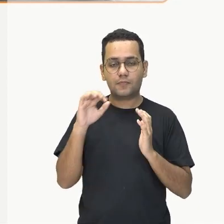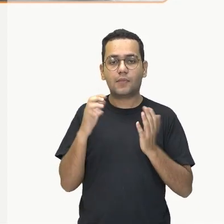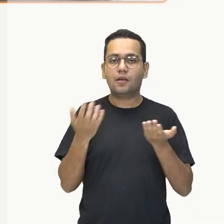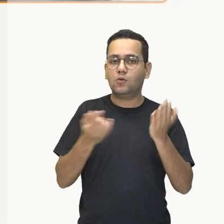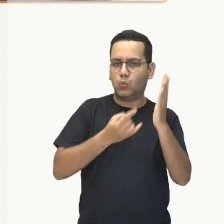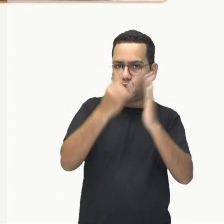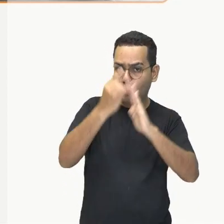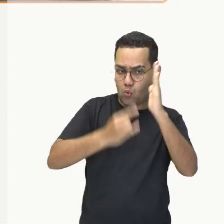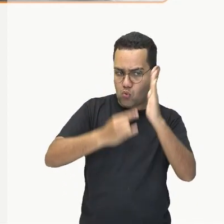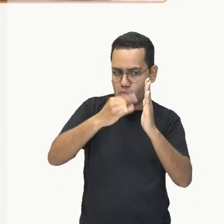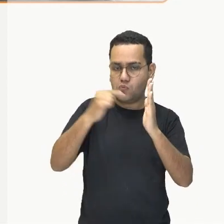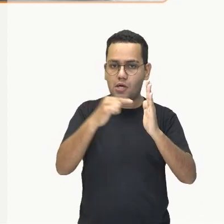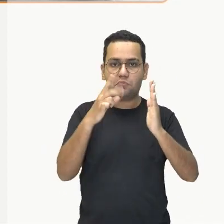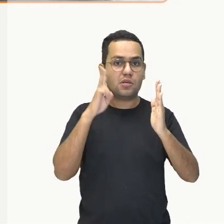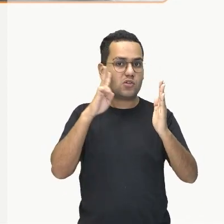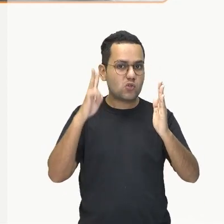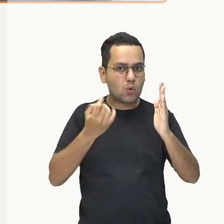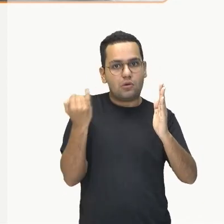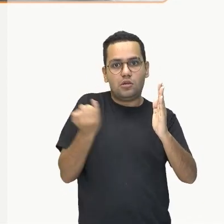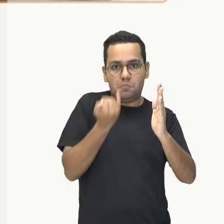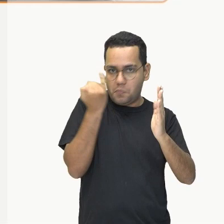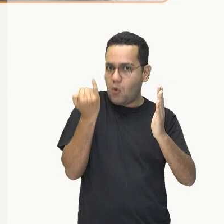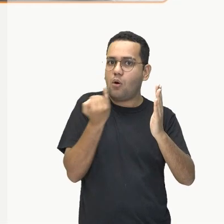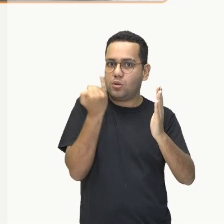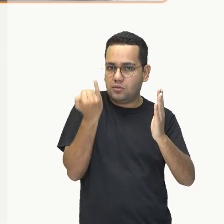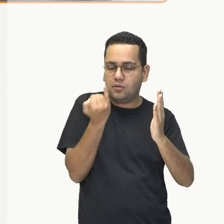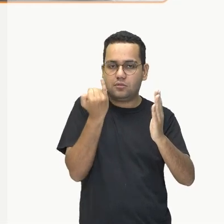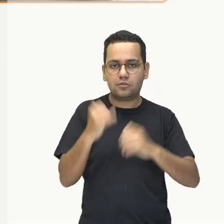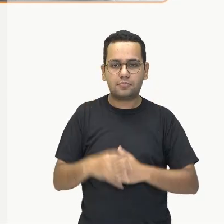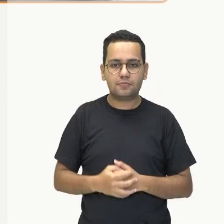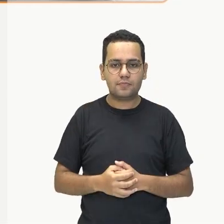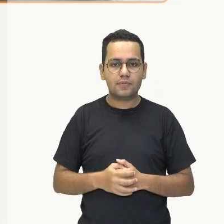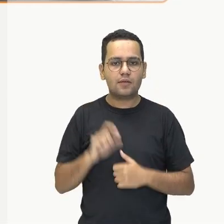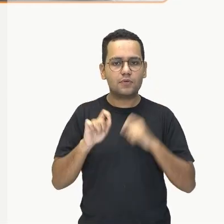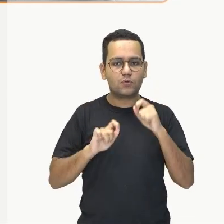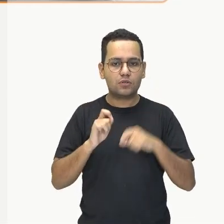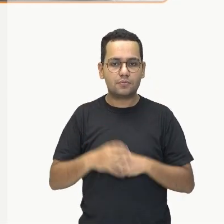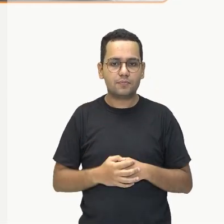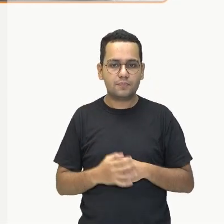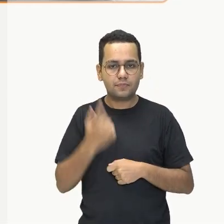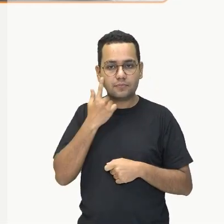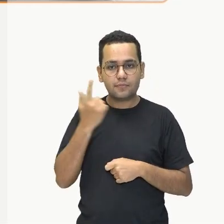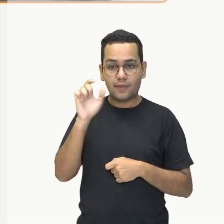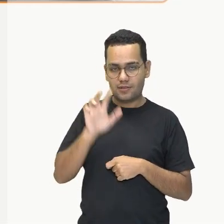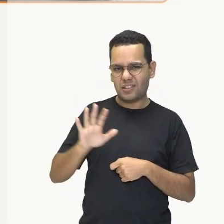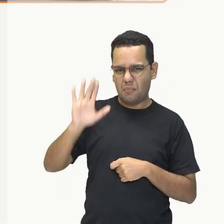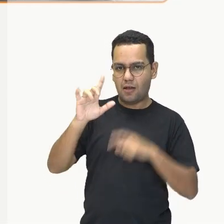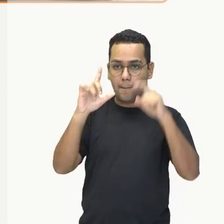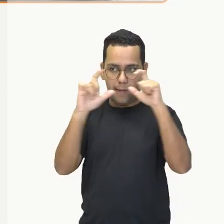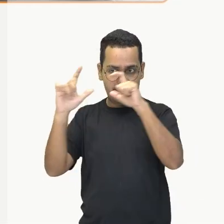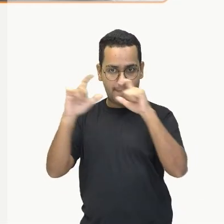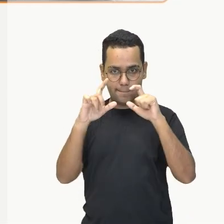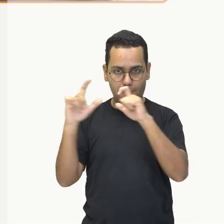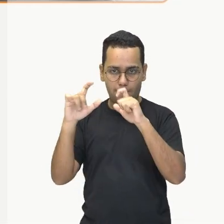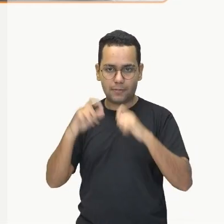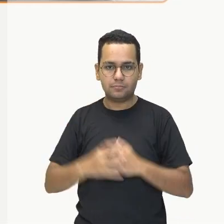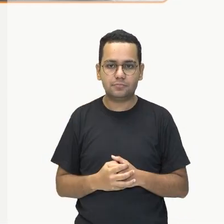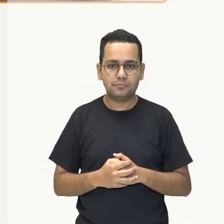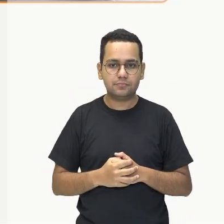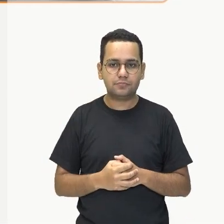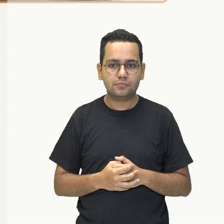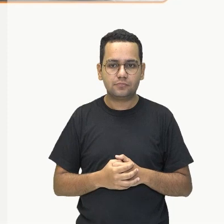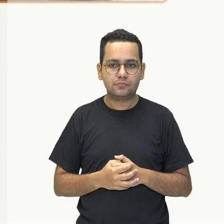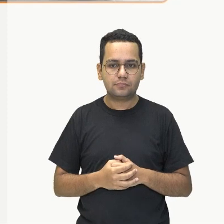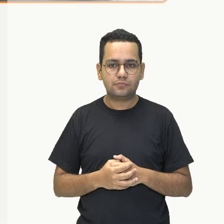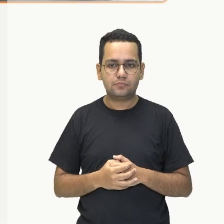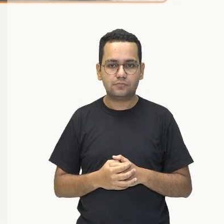emblemático, para a gente analisar esse contexto, que é algumas fotos sobre o porta-avião, os portas-aviões, melhor dizendo. Eu não